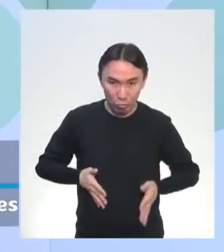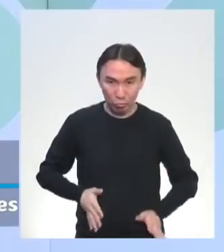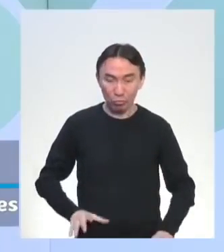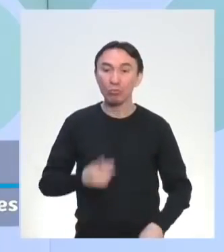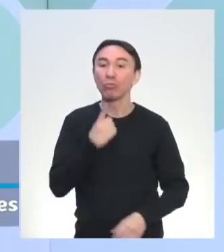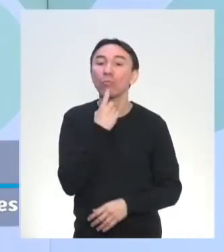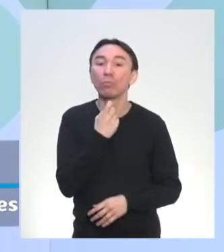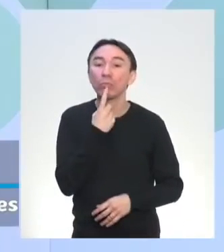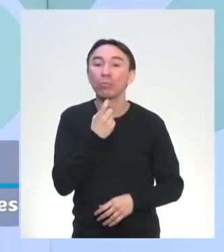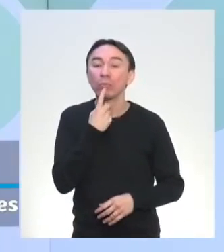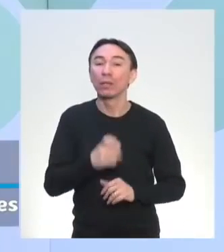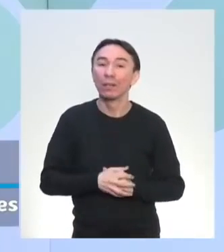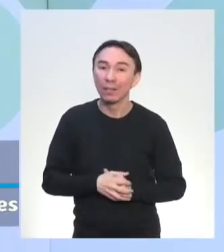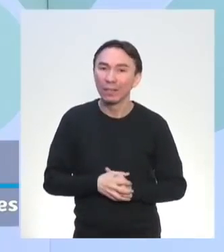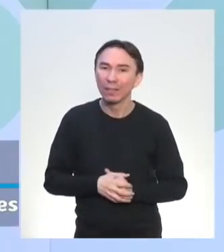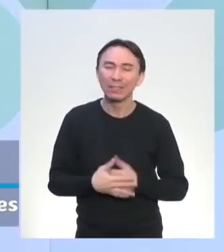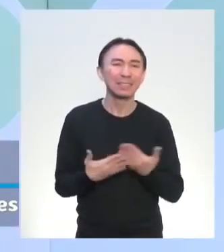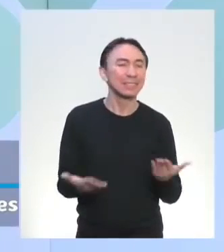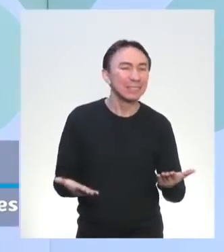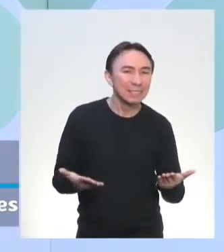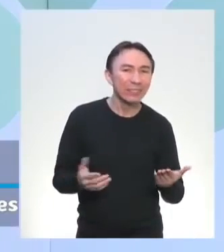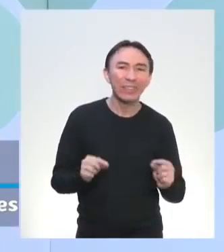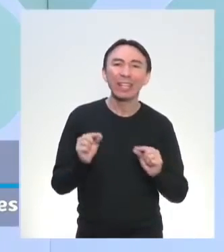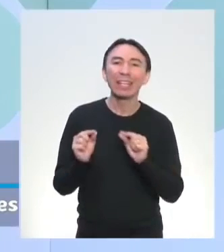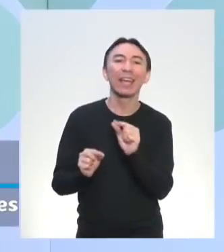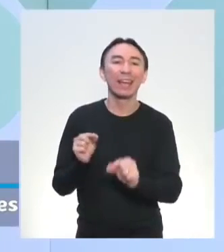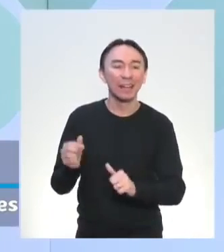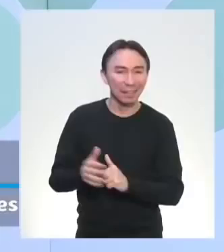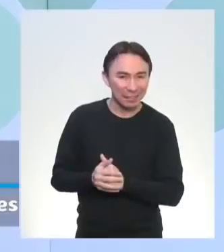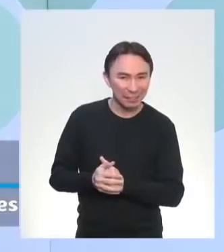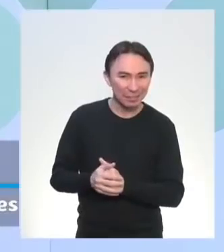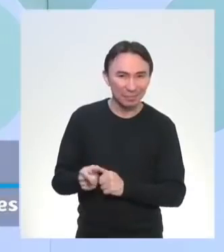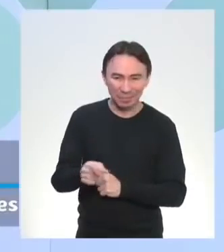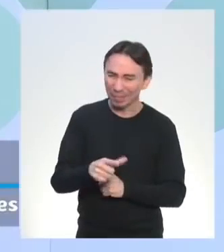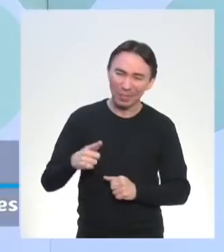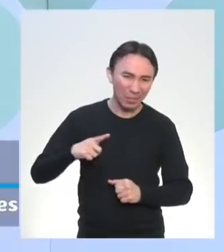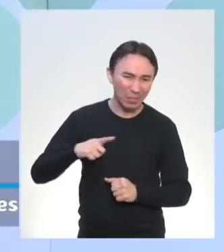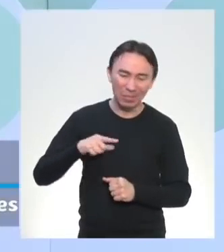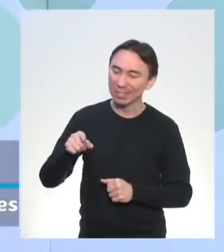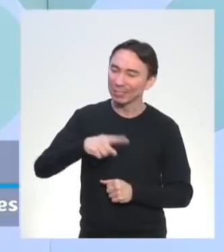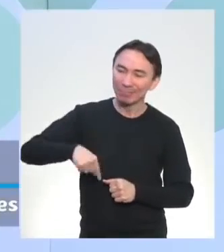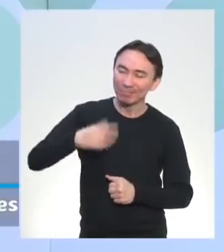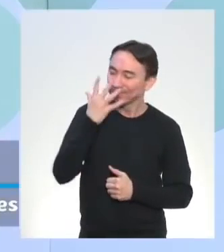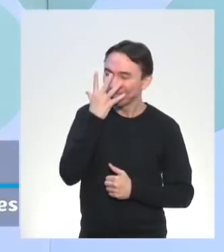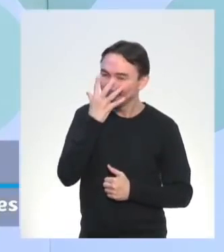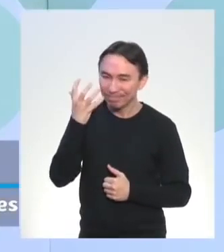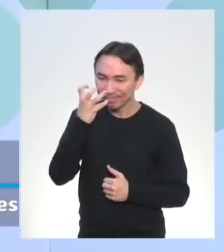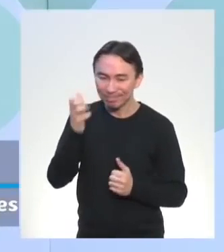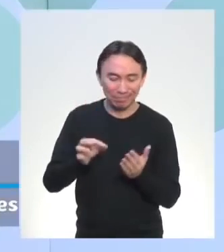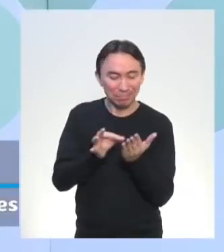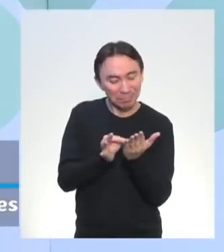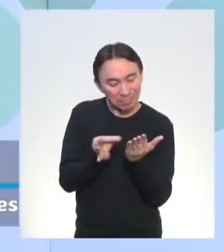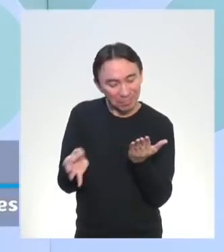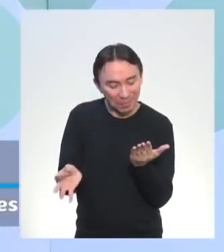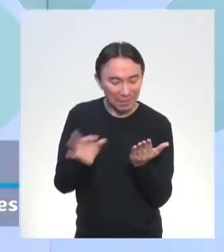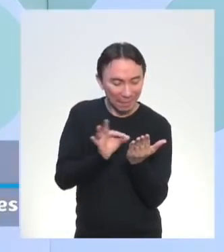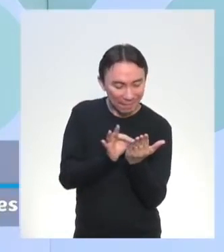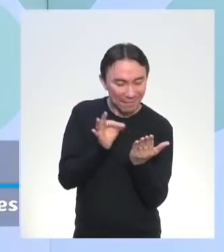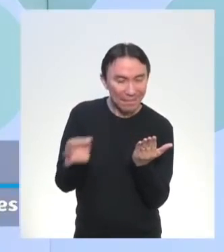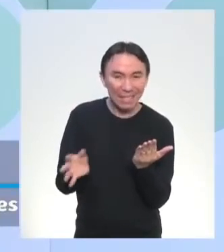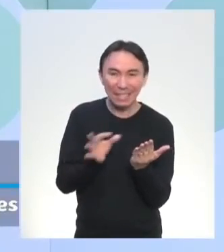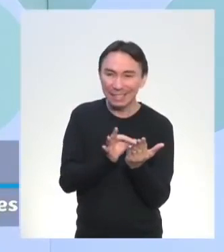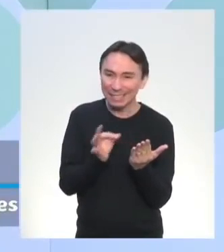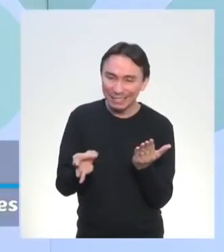a Mafalda, Quem é essa personagem que encantou a gente por tanto tempo, nas histórias em quadrinhos, nas tirinhas de